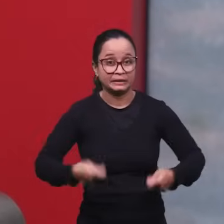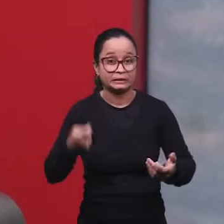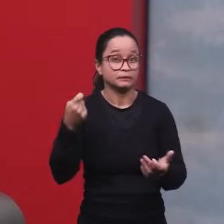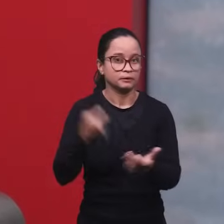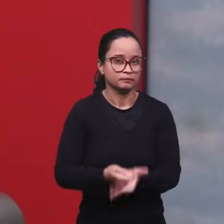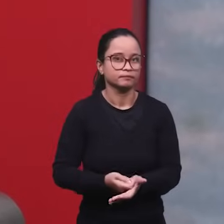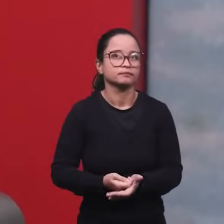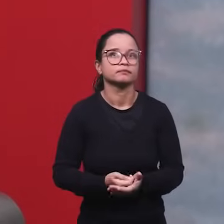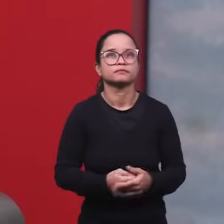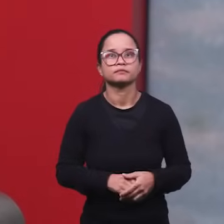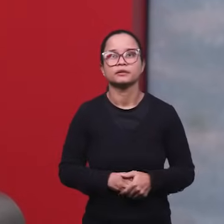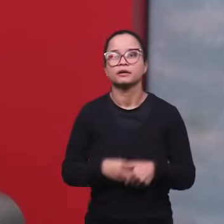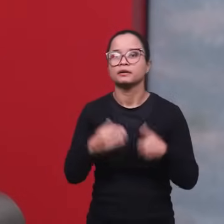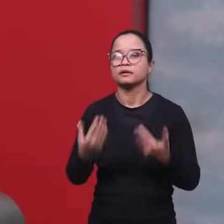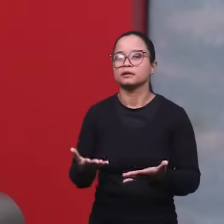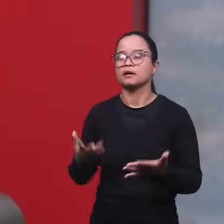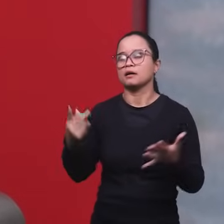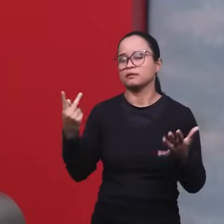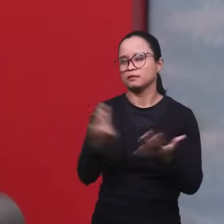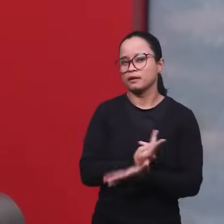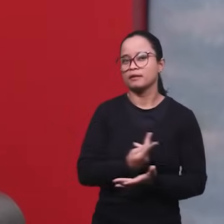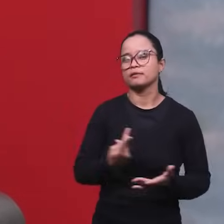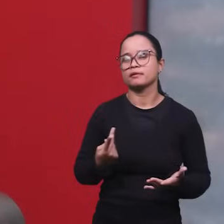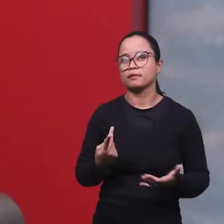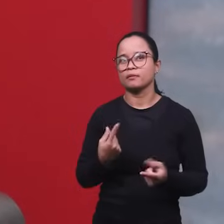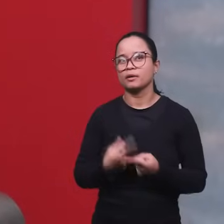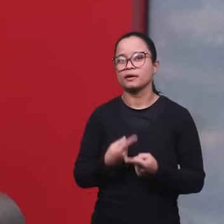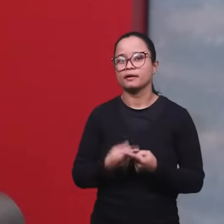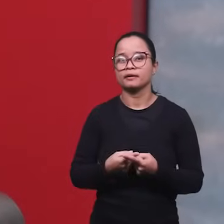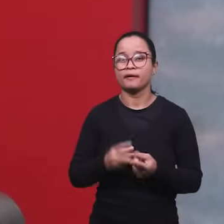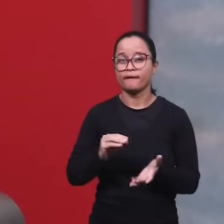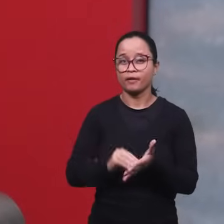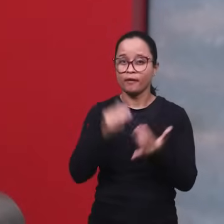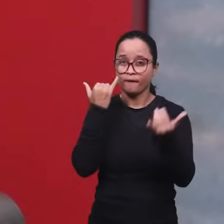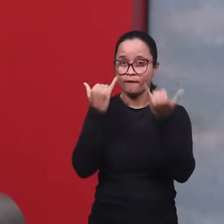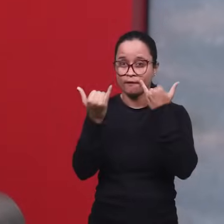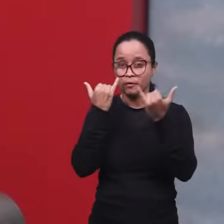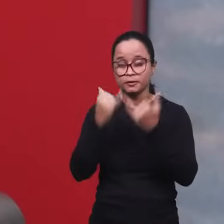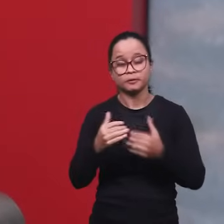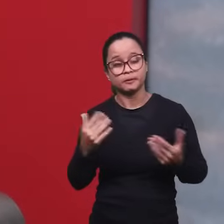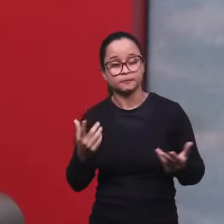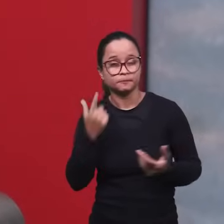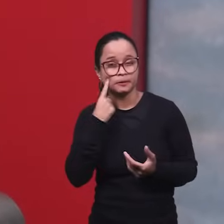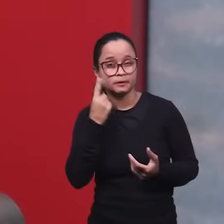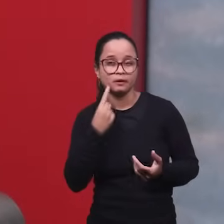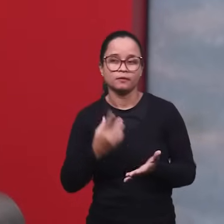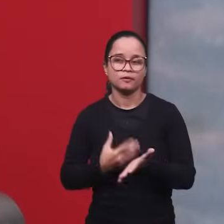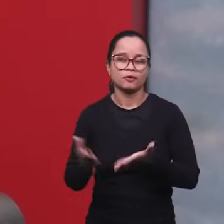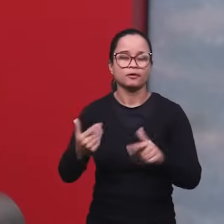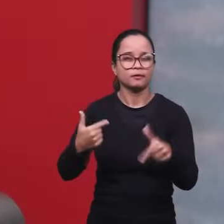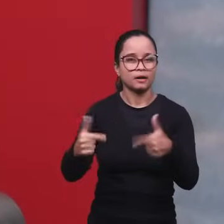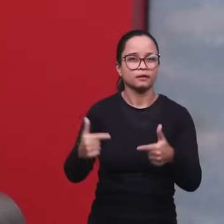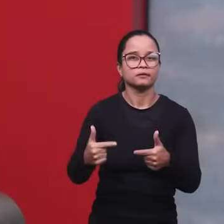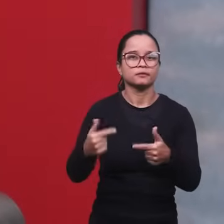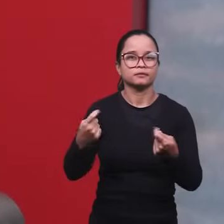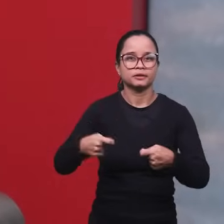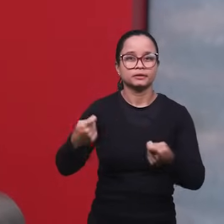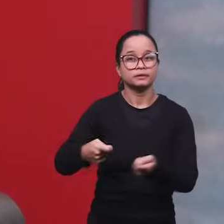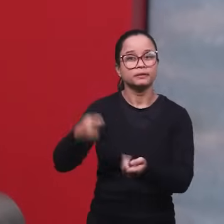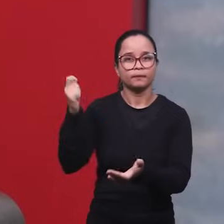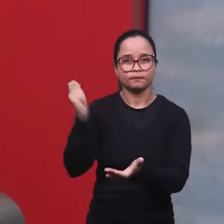deveria contribuir. Isso acontece muitas vezes até por falta de informação, né? Olha, começou a trabalhar? Tem que